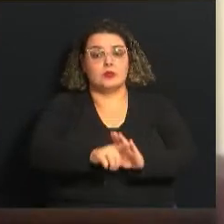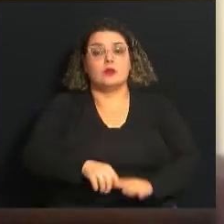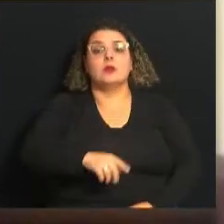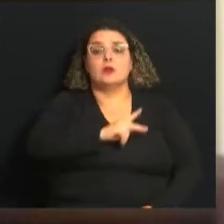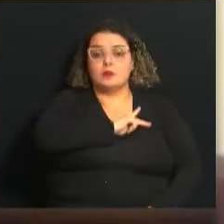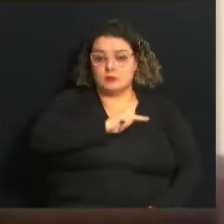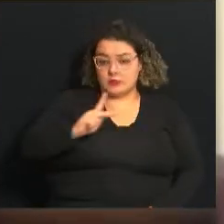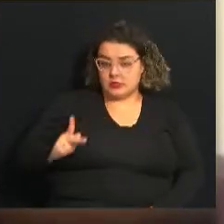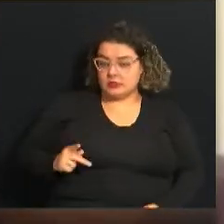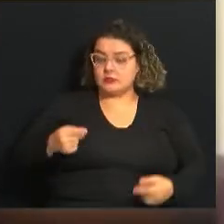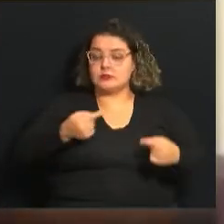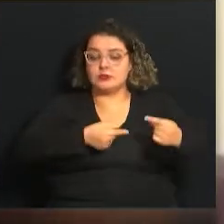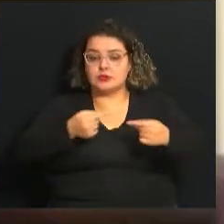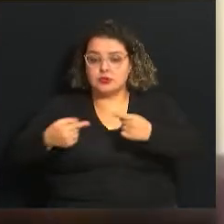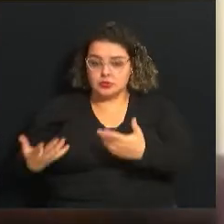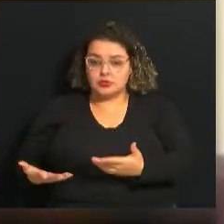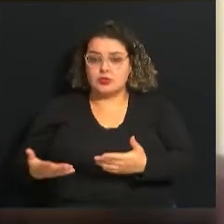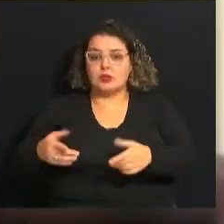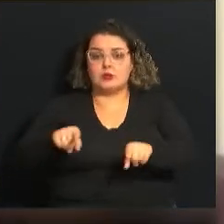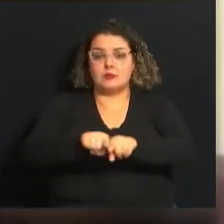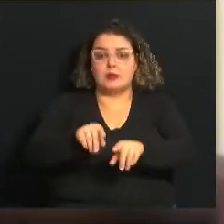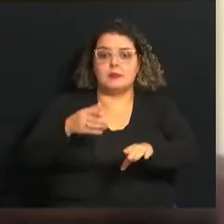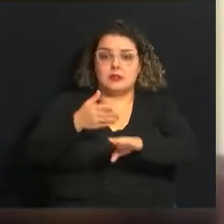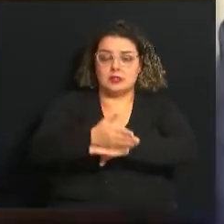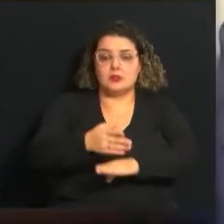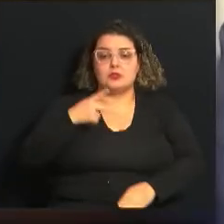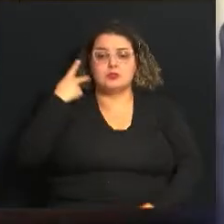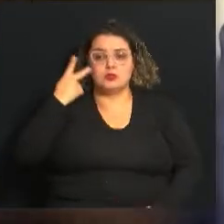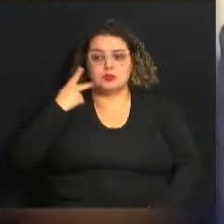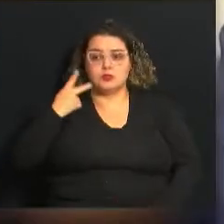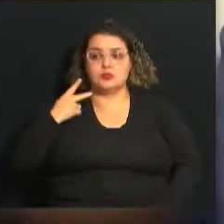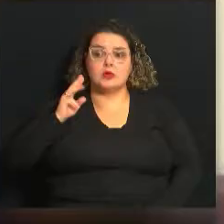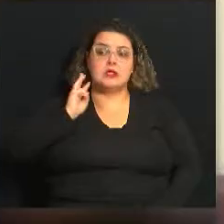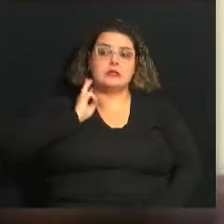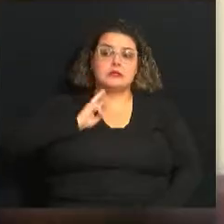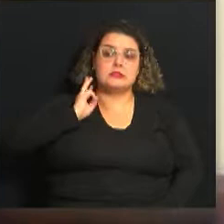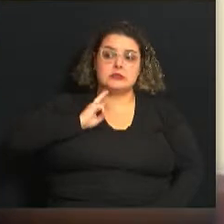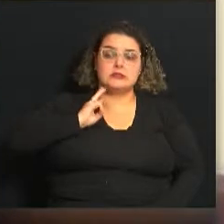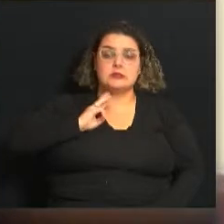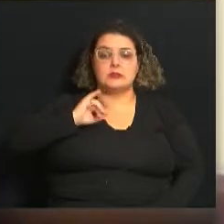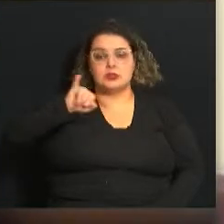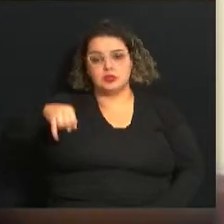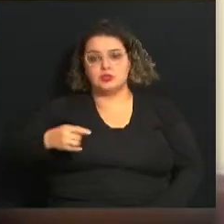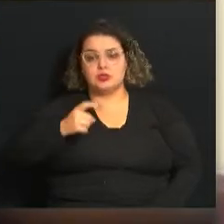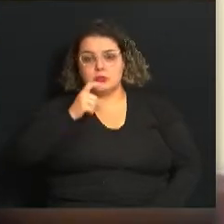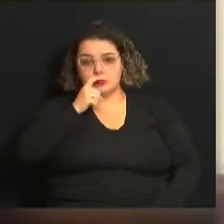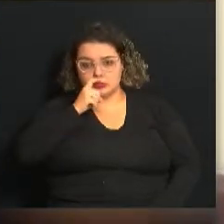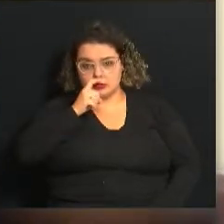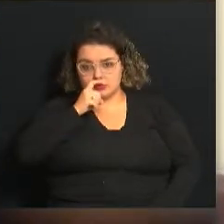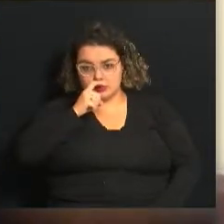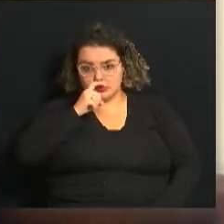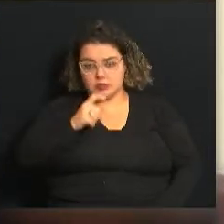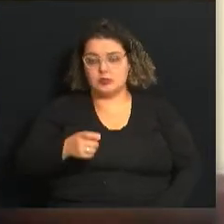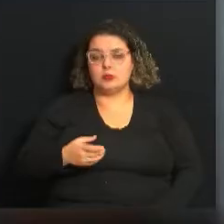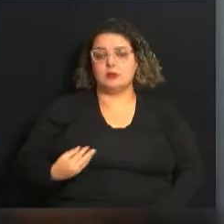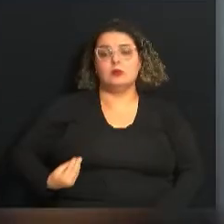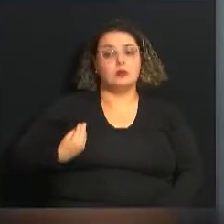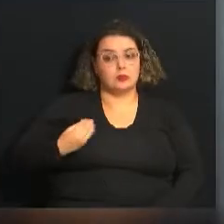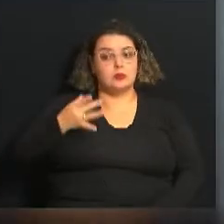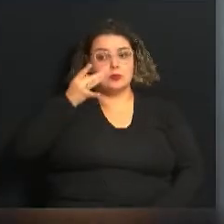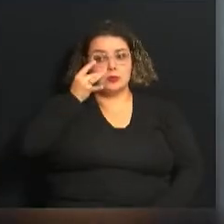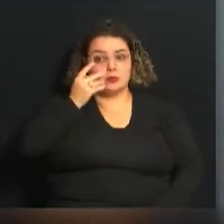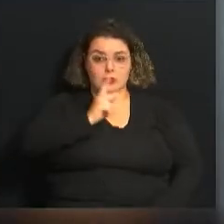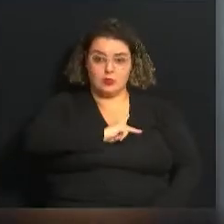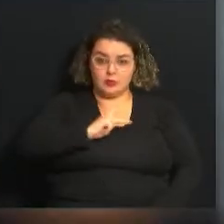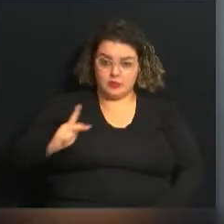comandou o debate. Também participaram os parlamentares Cecílio Santos e Jorge Schneider. Marcaram presença o presidente